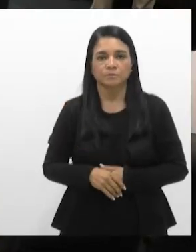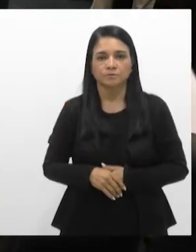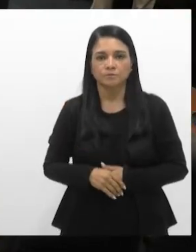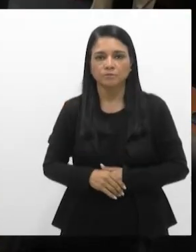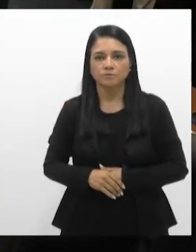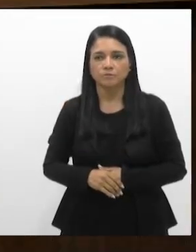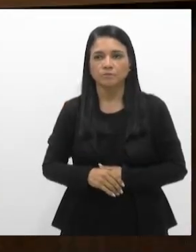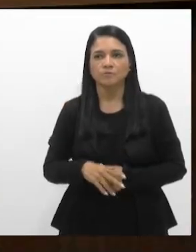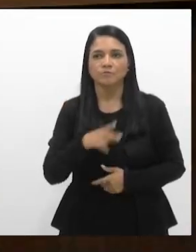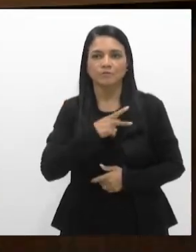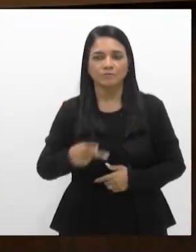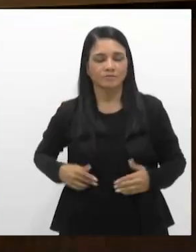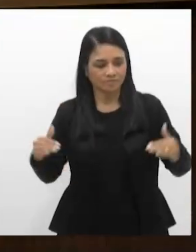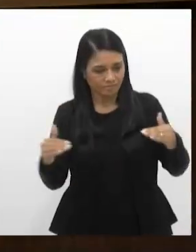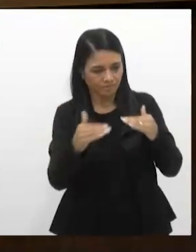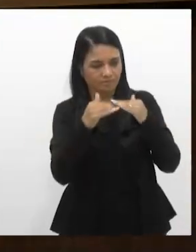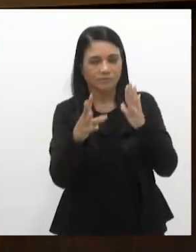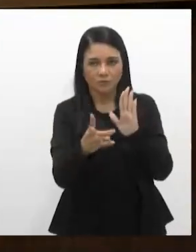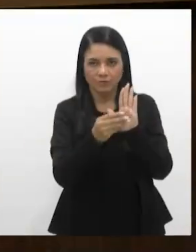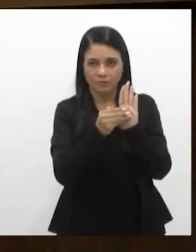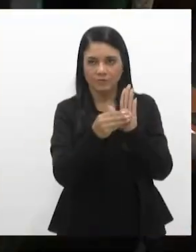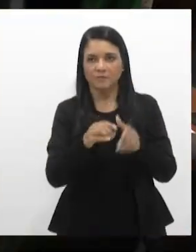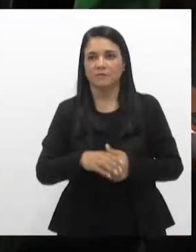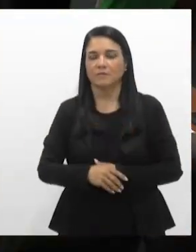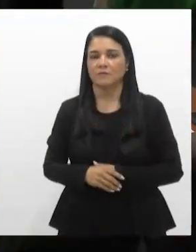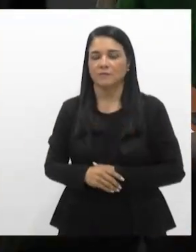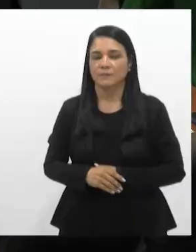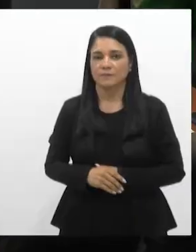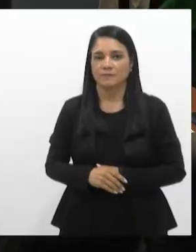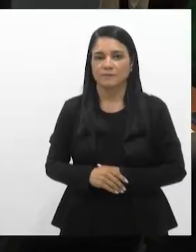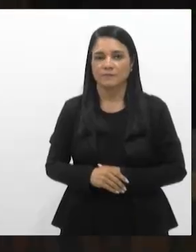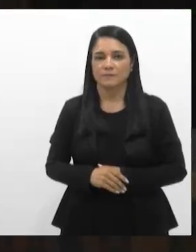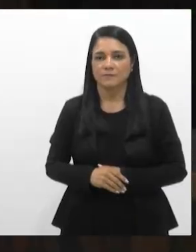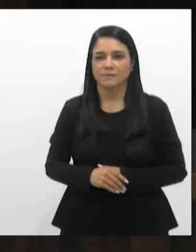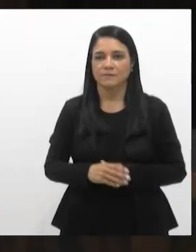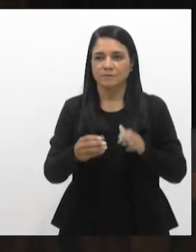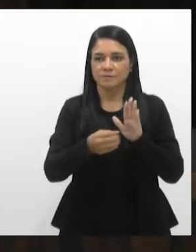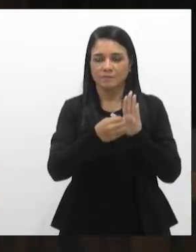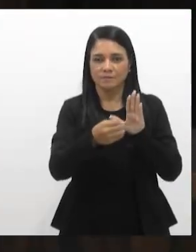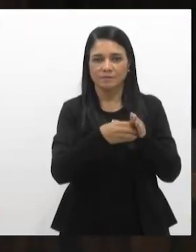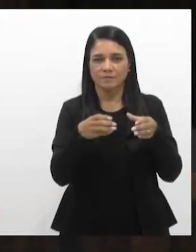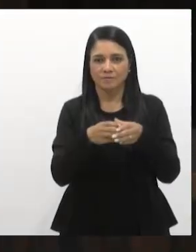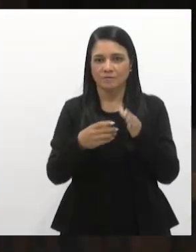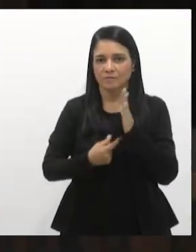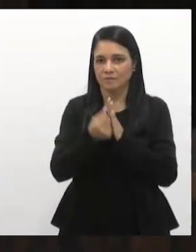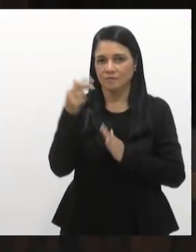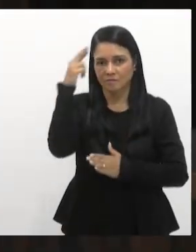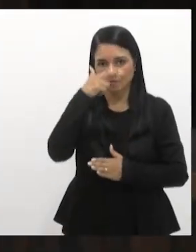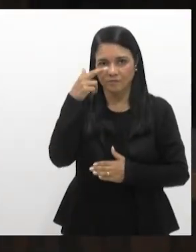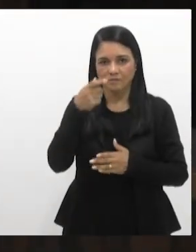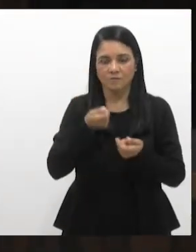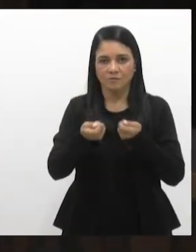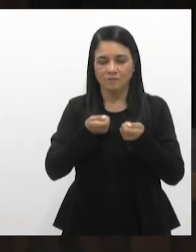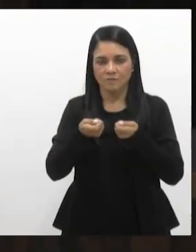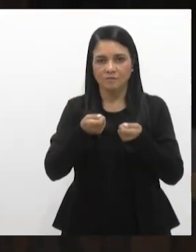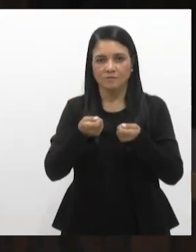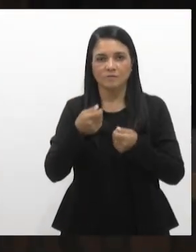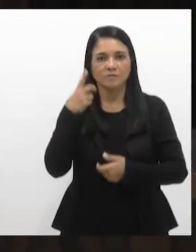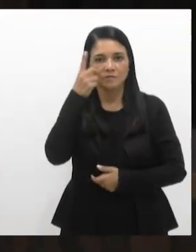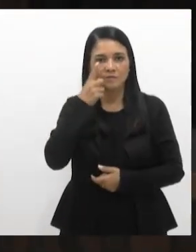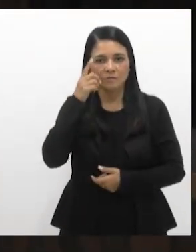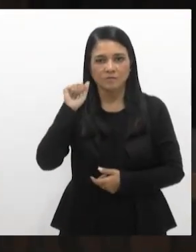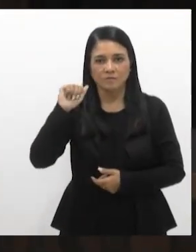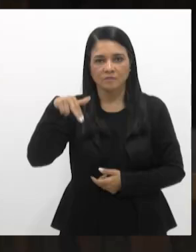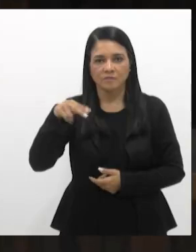Senhor presidente, favorável com emendas. Para aparecer pela Comissão de Orçamento, Finanças, Fiscalização Financeira e Controle, deputado